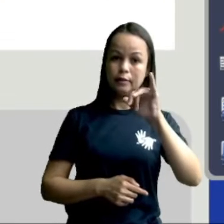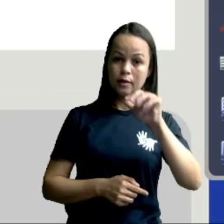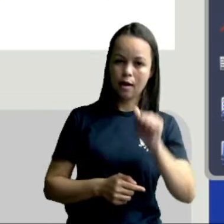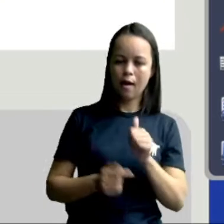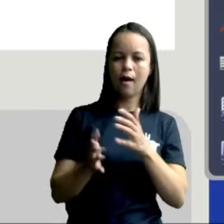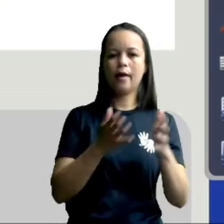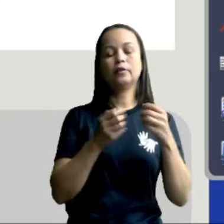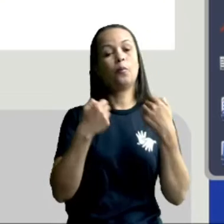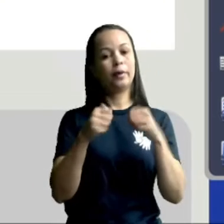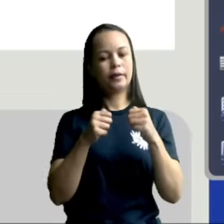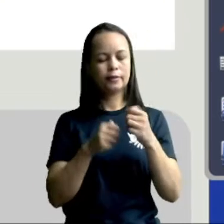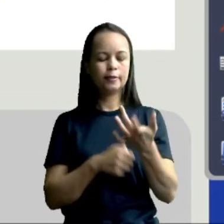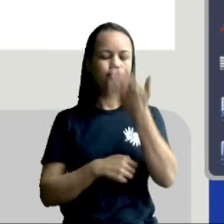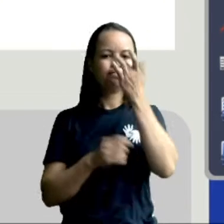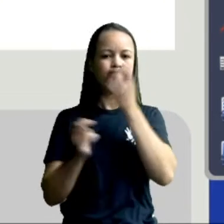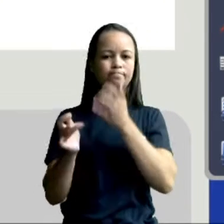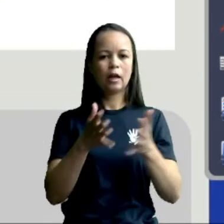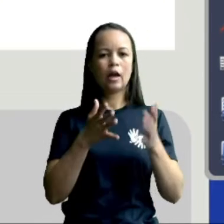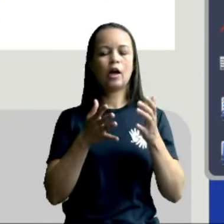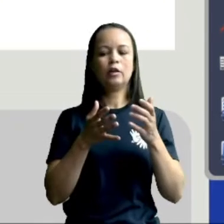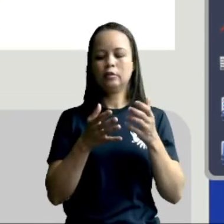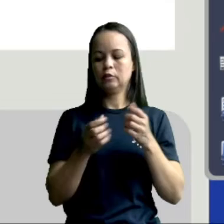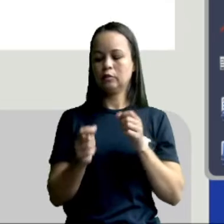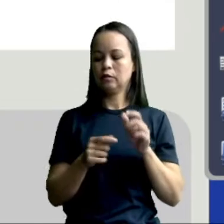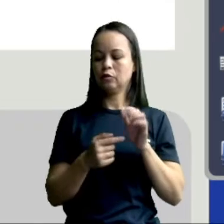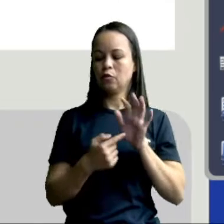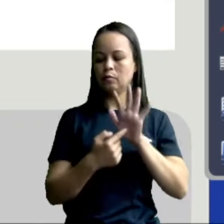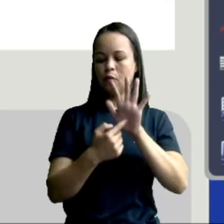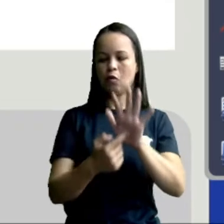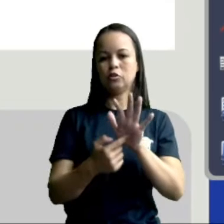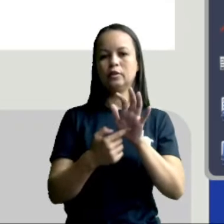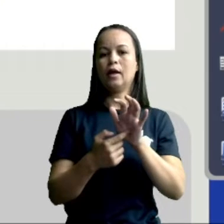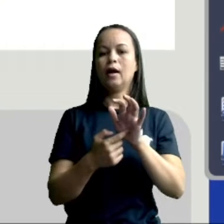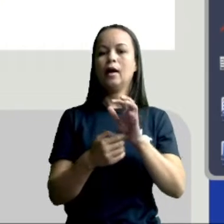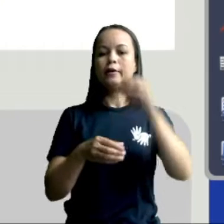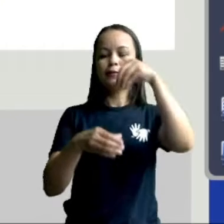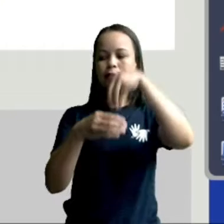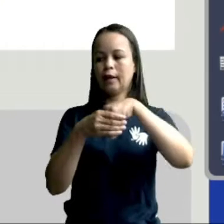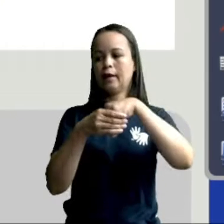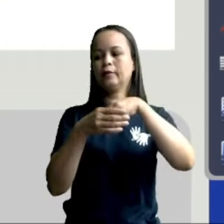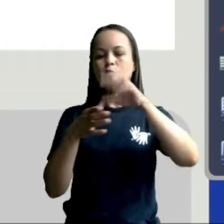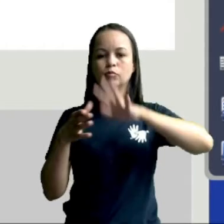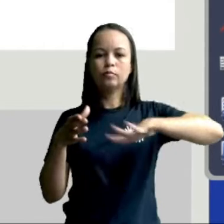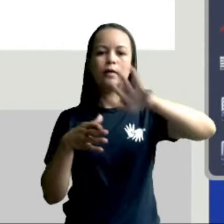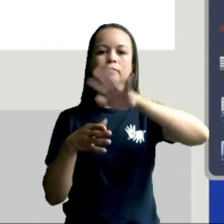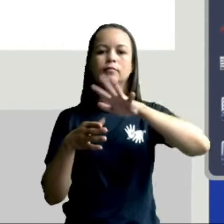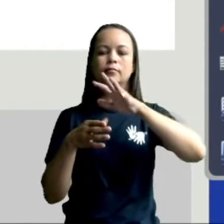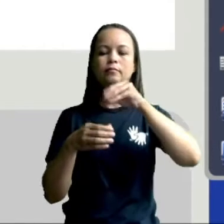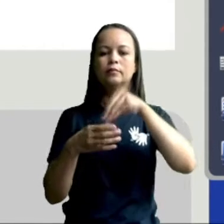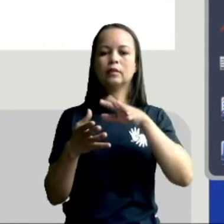é quando a gente observa a região interna, espaço todo preenchido. A